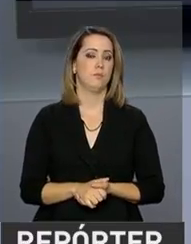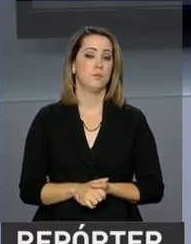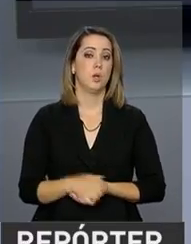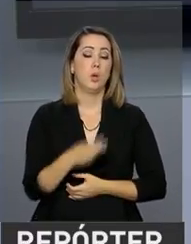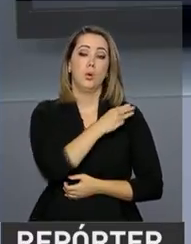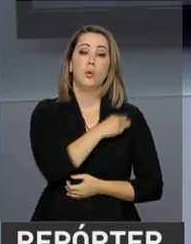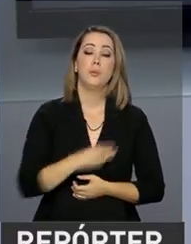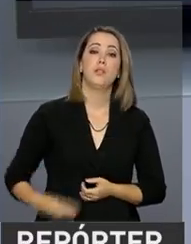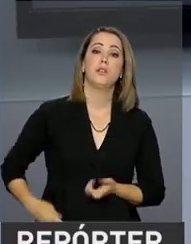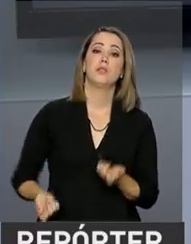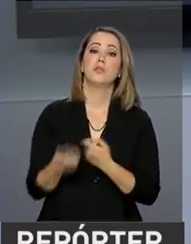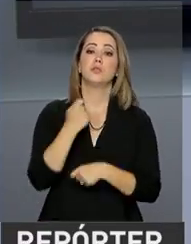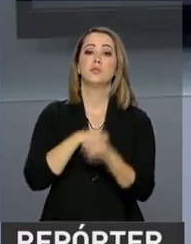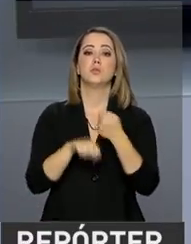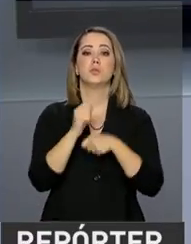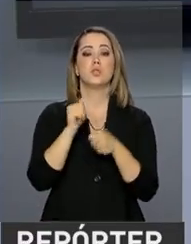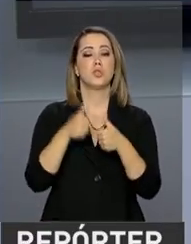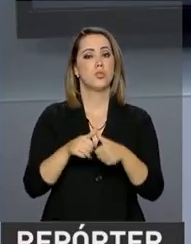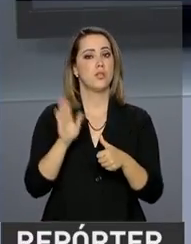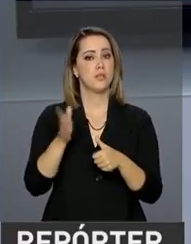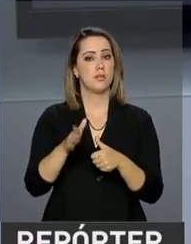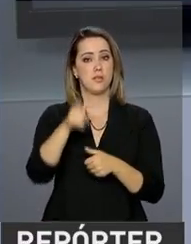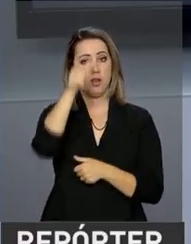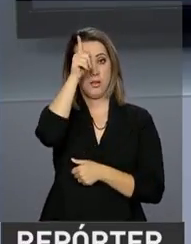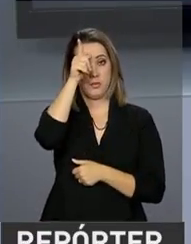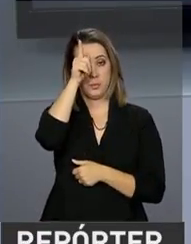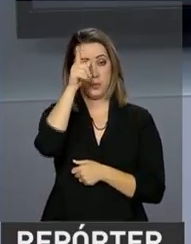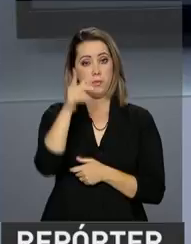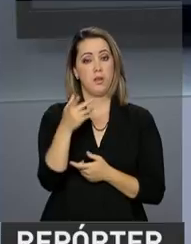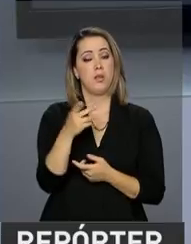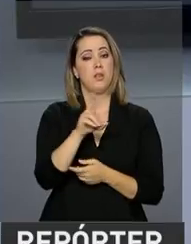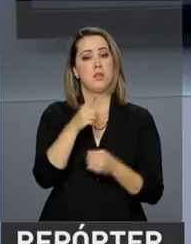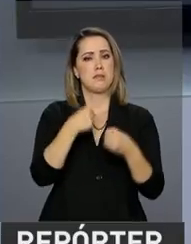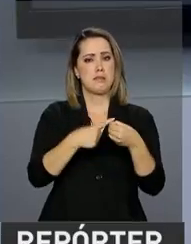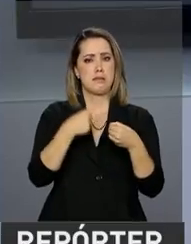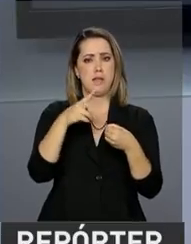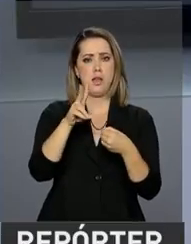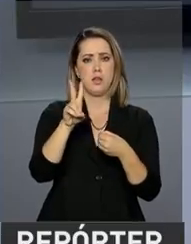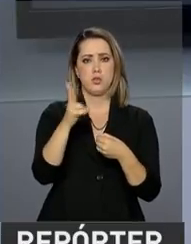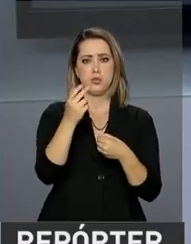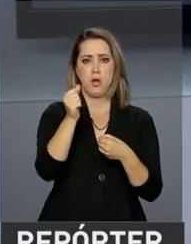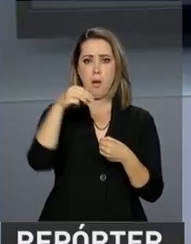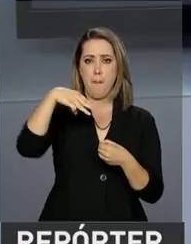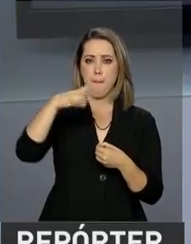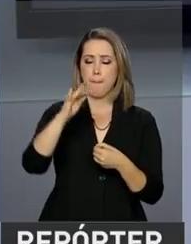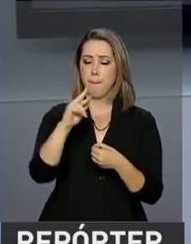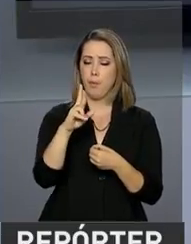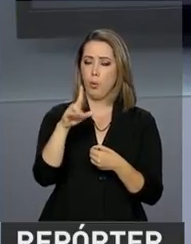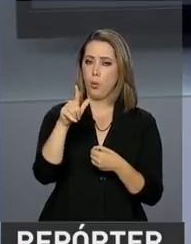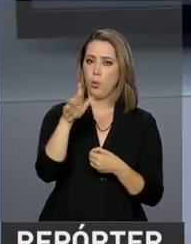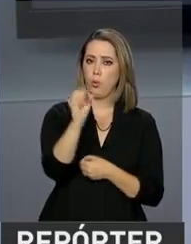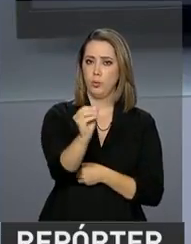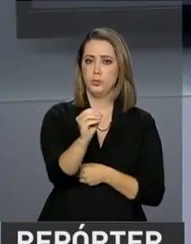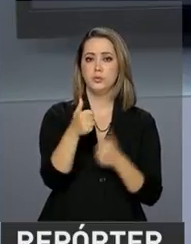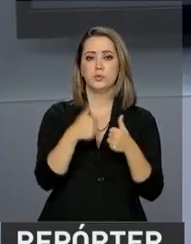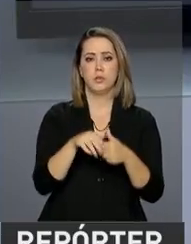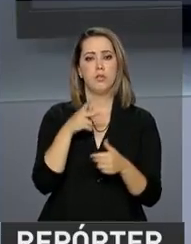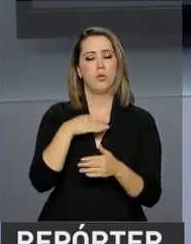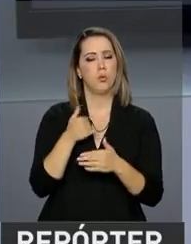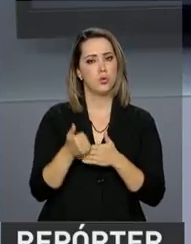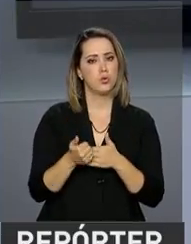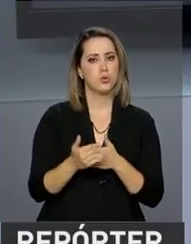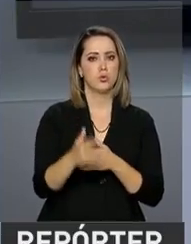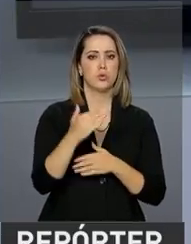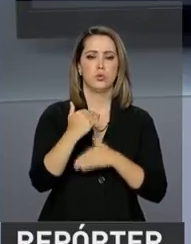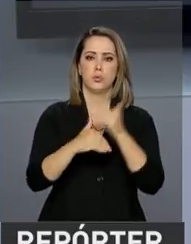fazenda henrique meirelles já está em hamburgo na alemanha e disse agora há pouco que está mantida a previsão de crescimento da economia brasileira e